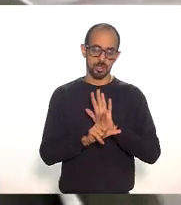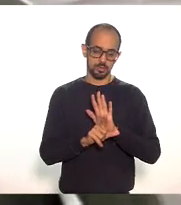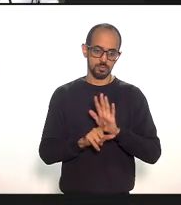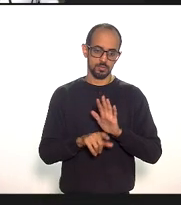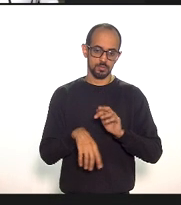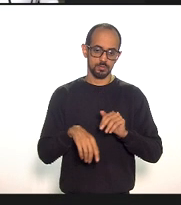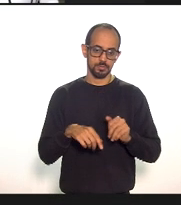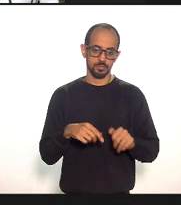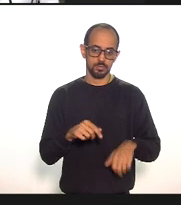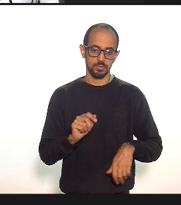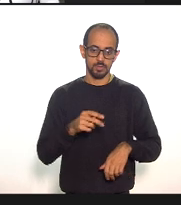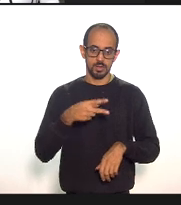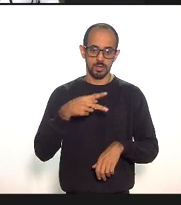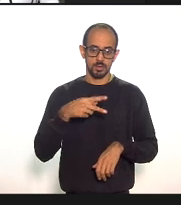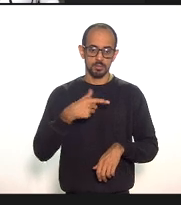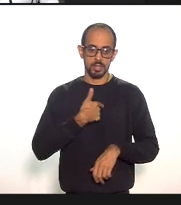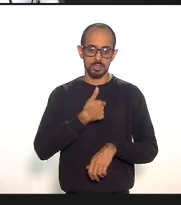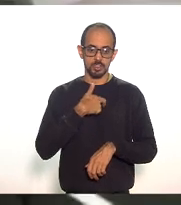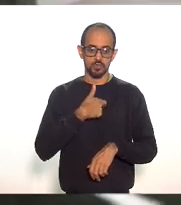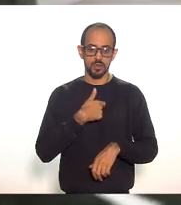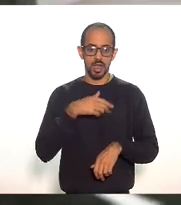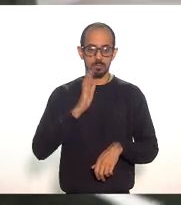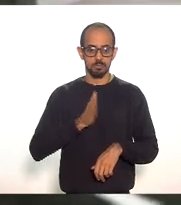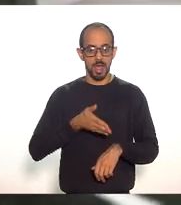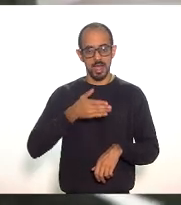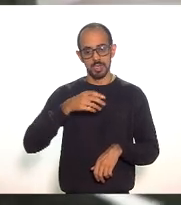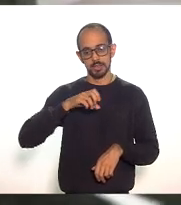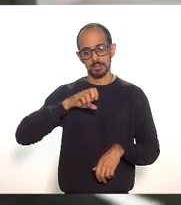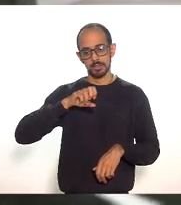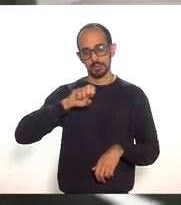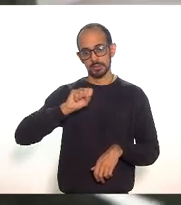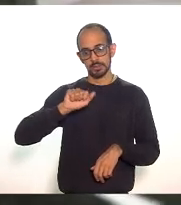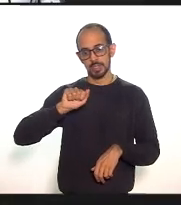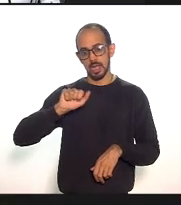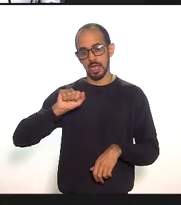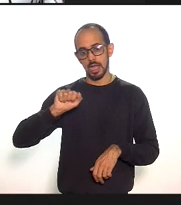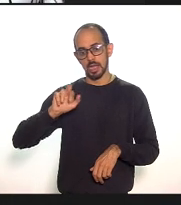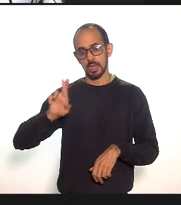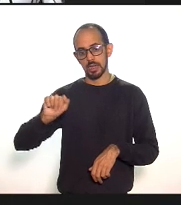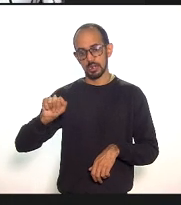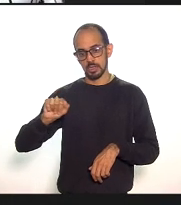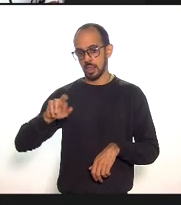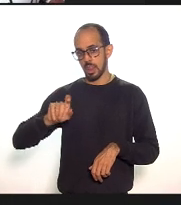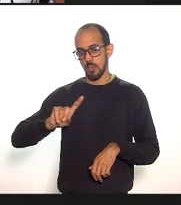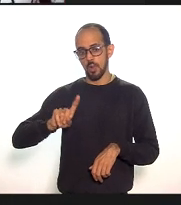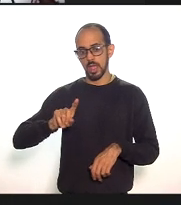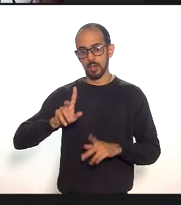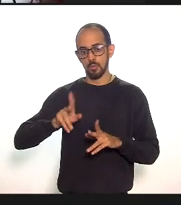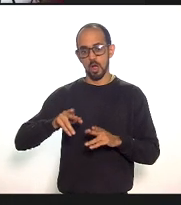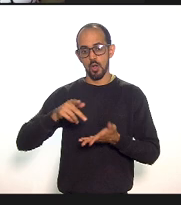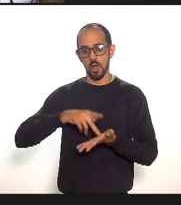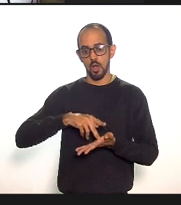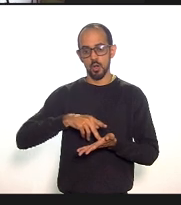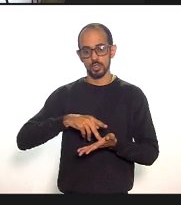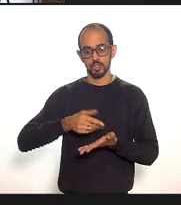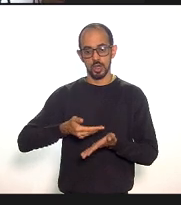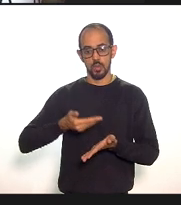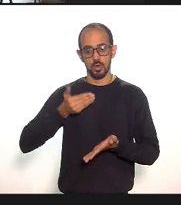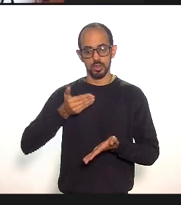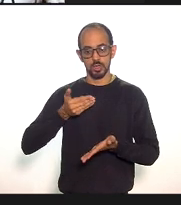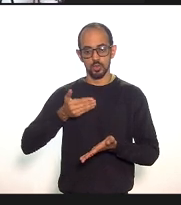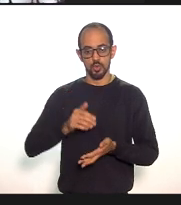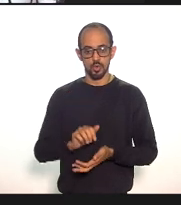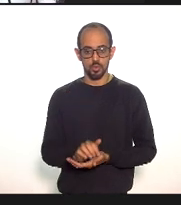Vargas Saada, e não como na proposta segundo a própria emenda apresentada na ordem do dia.